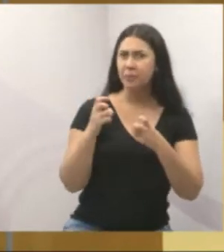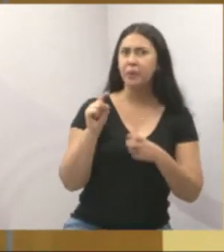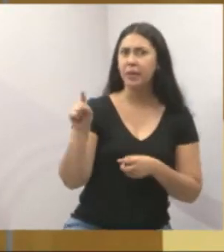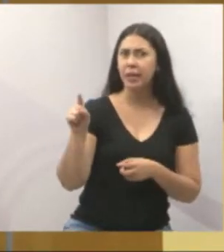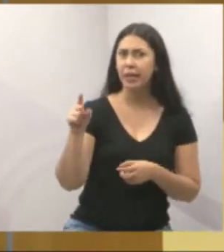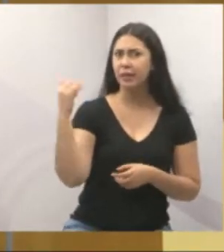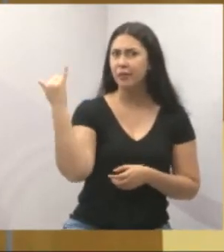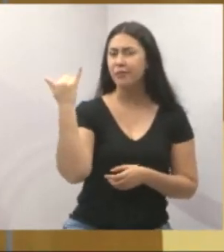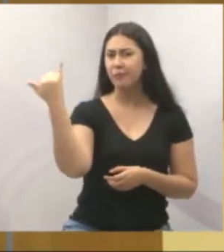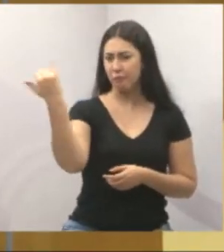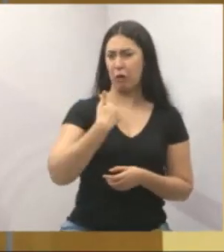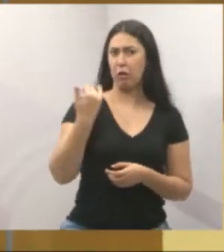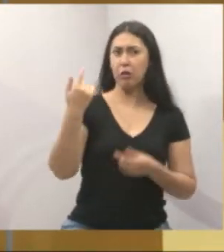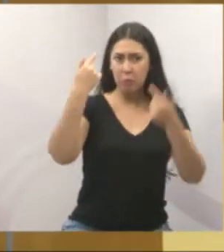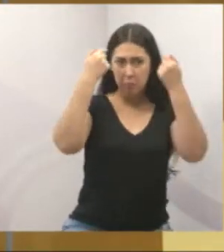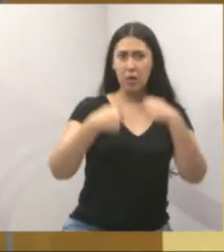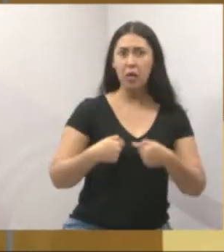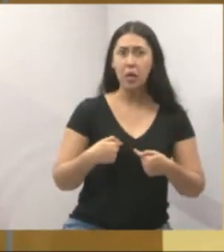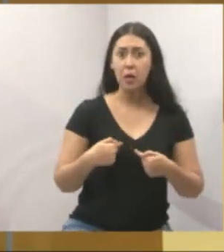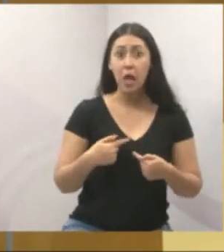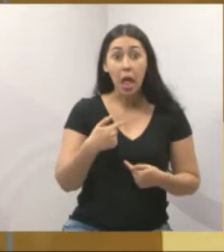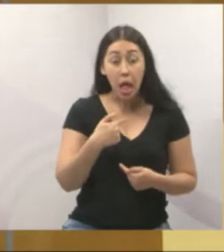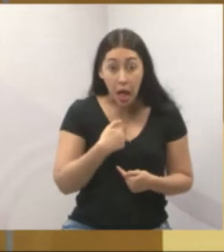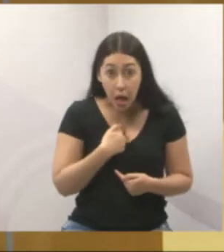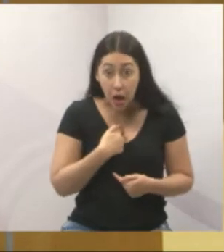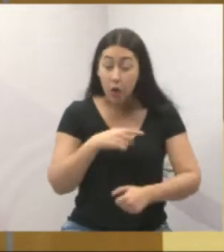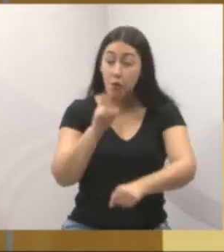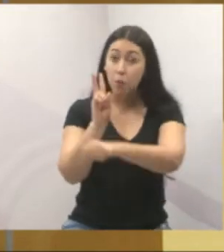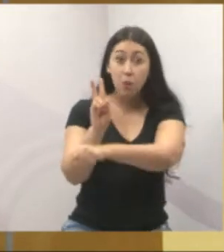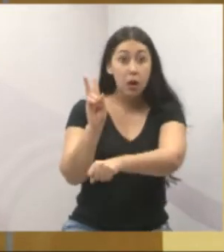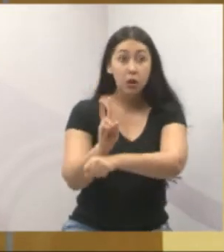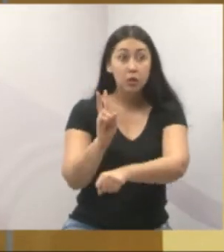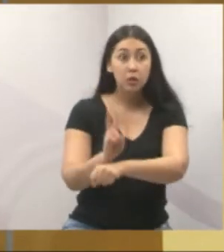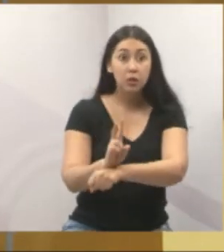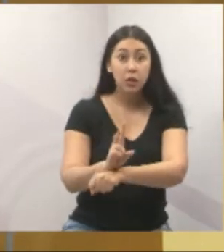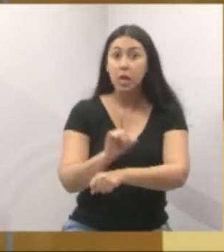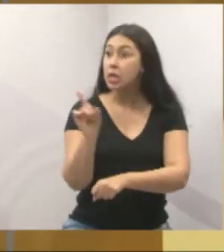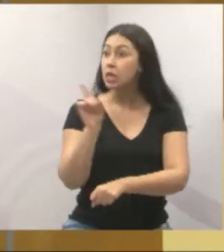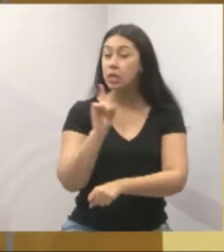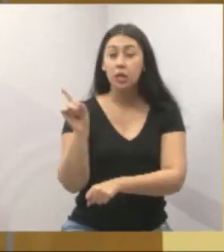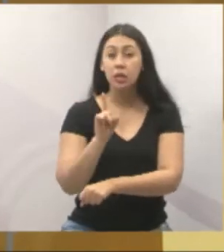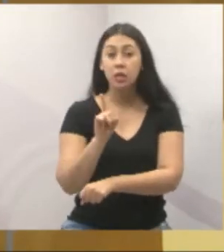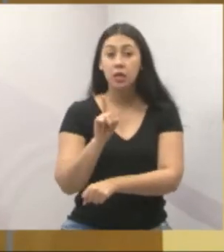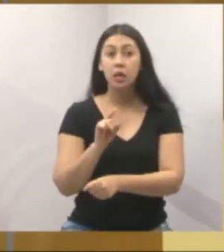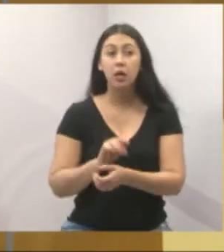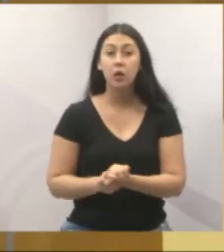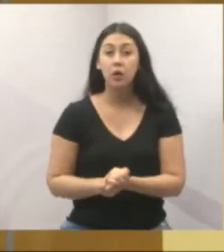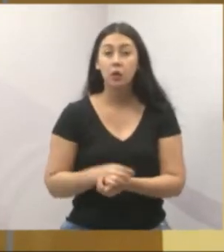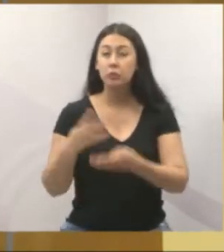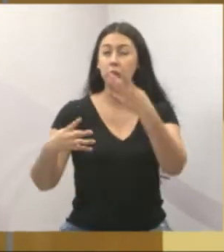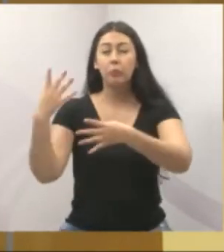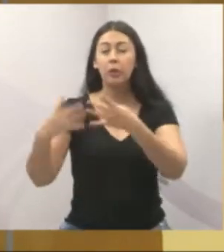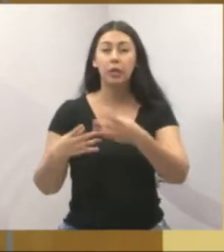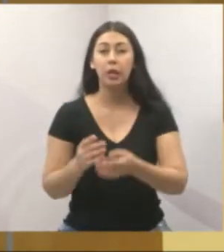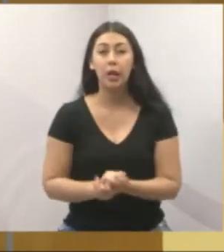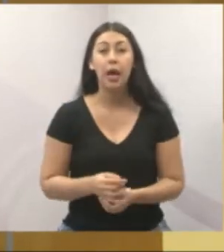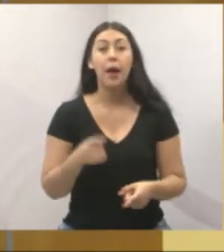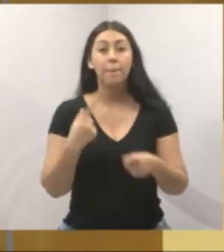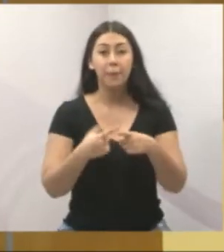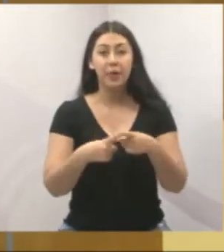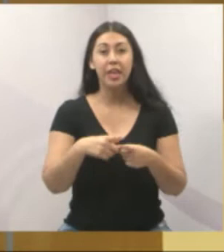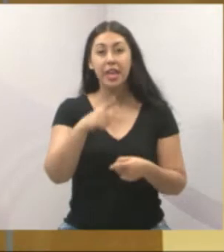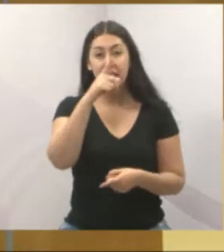mim. Justo a mim, que defendi nessa tribuna aqui a não cassação do prefeito. Veio aqui denúncia para cassar o